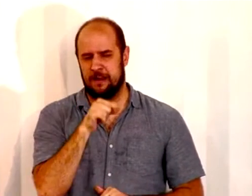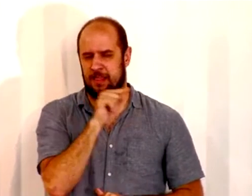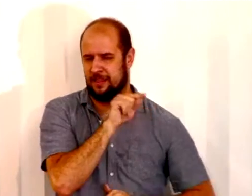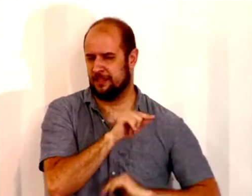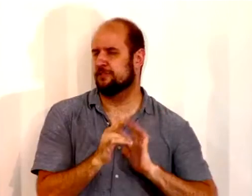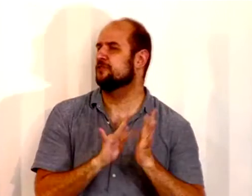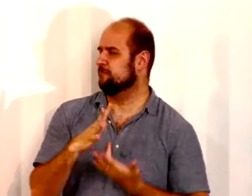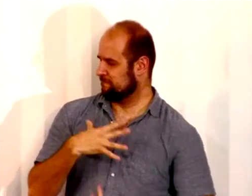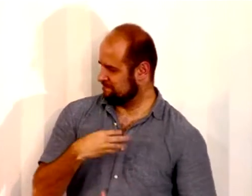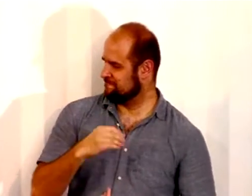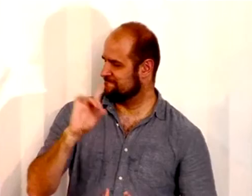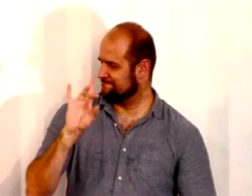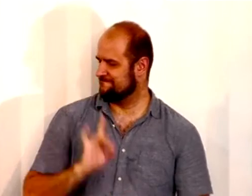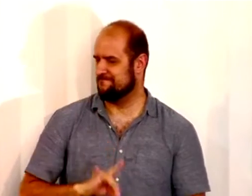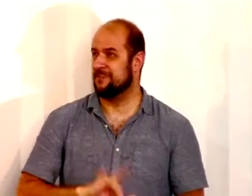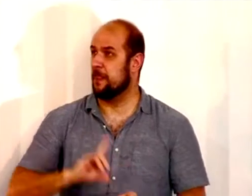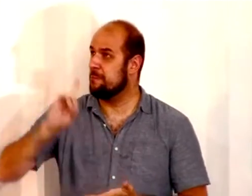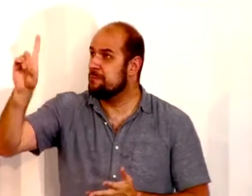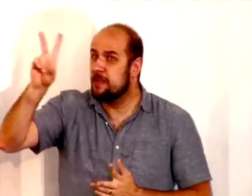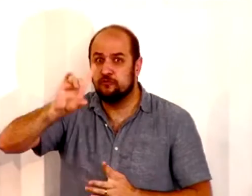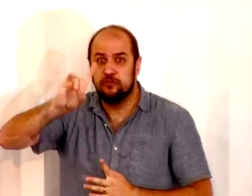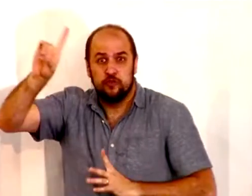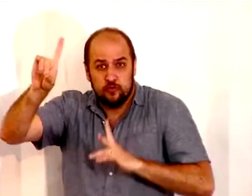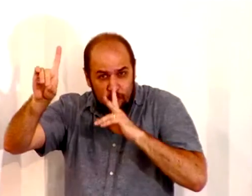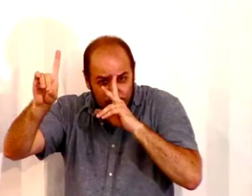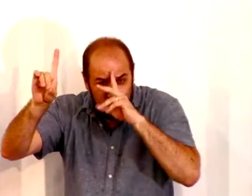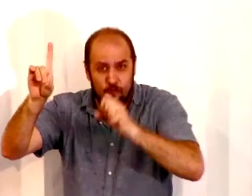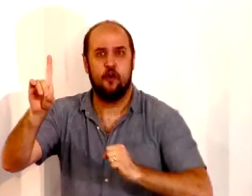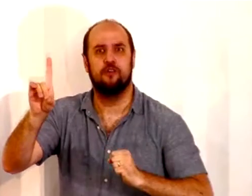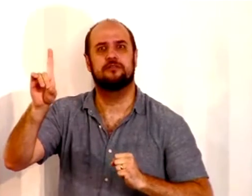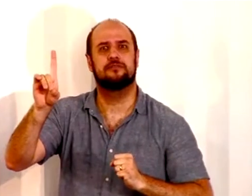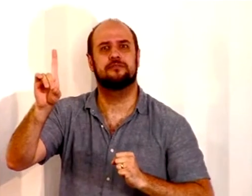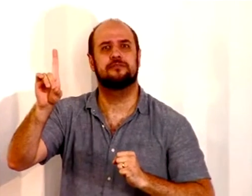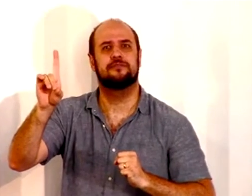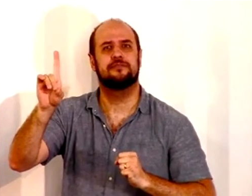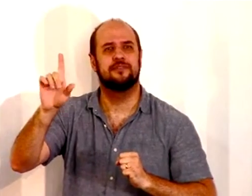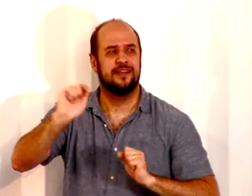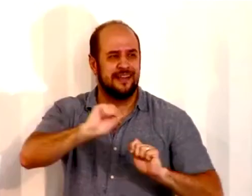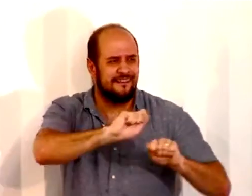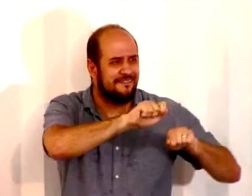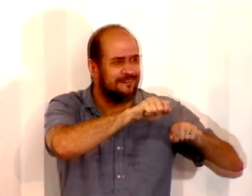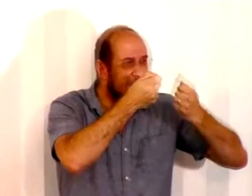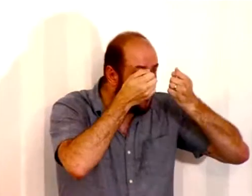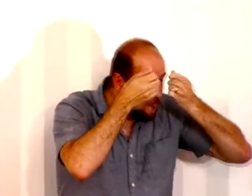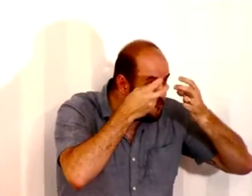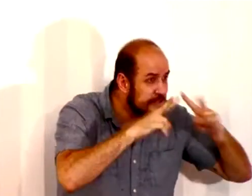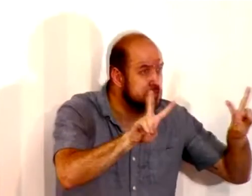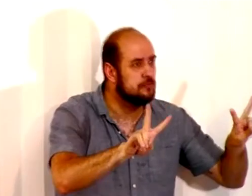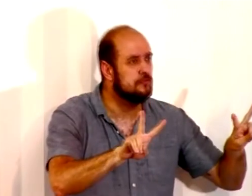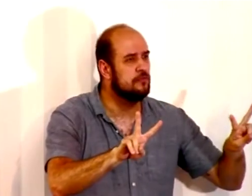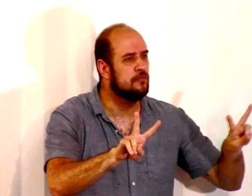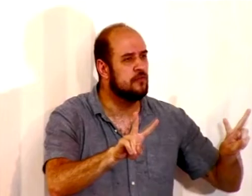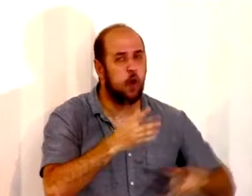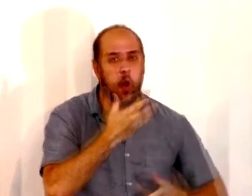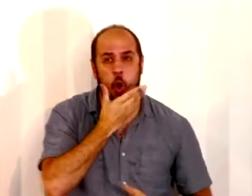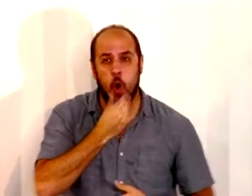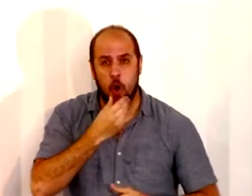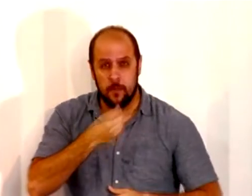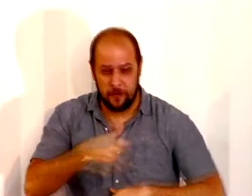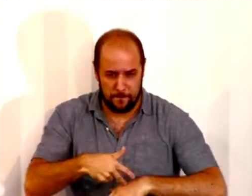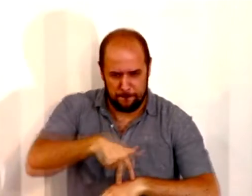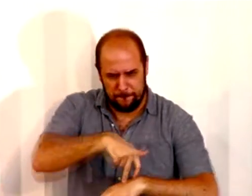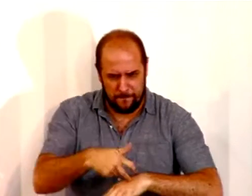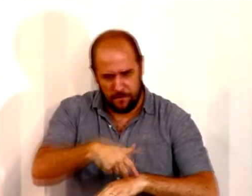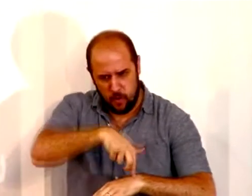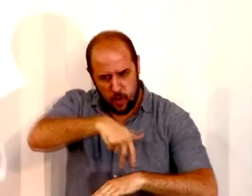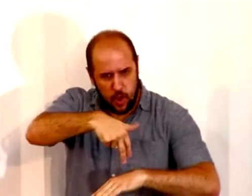Ele é o Deus Forte, o Deus que pode dar vista aos cegos, o Deus que fez os paralíticos andarem, que